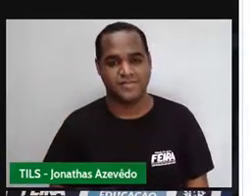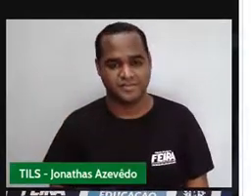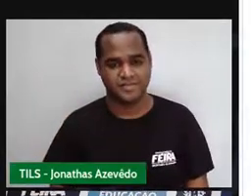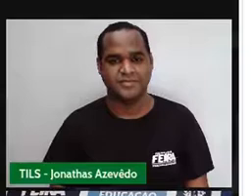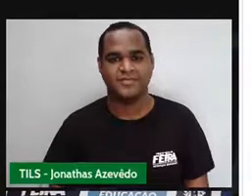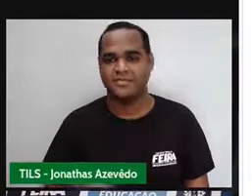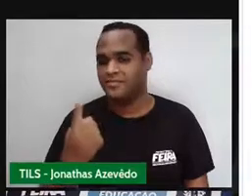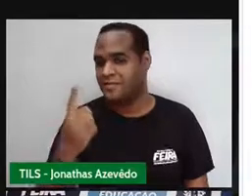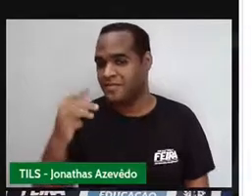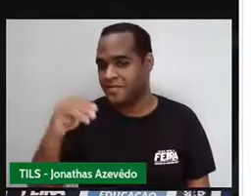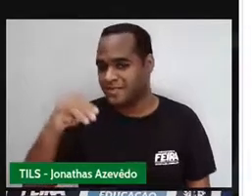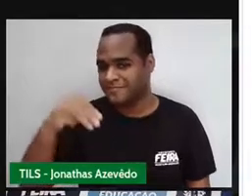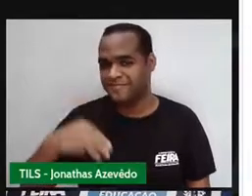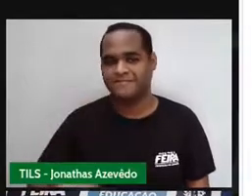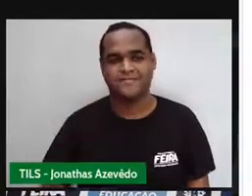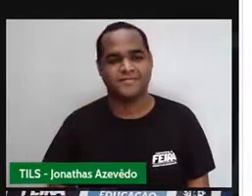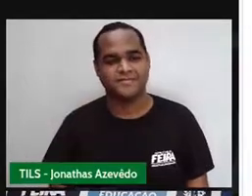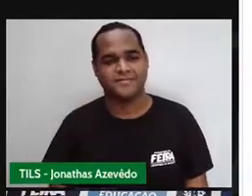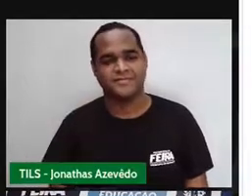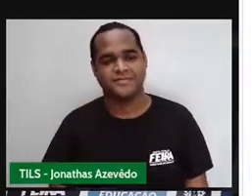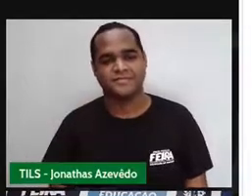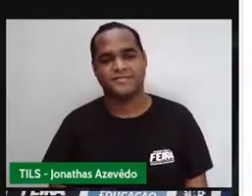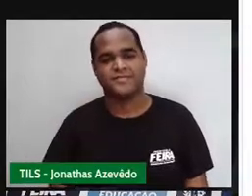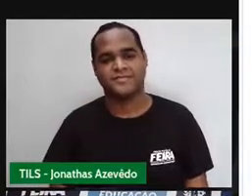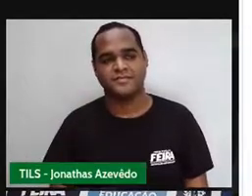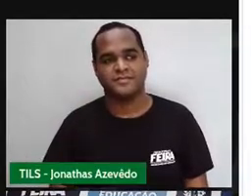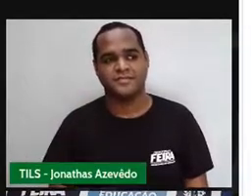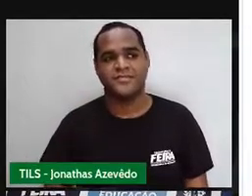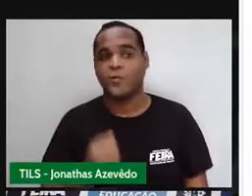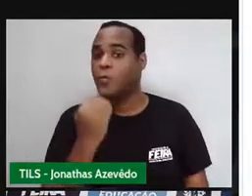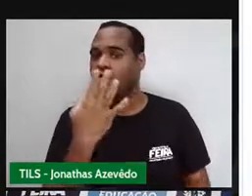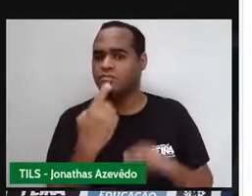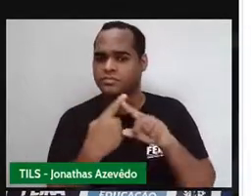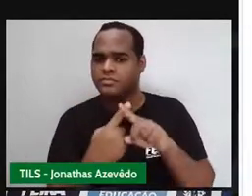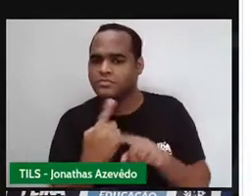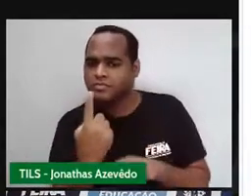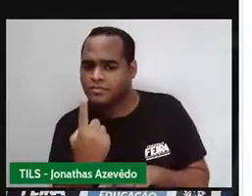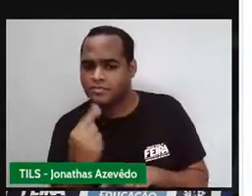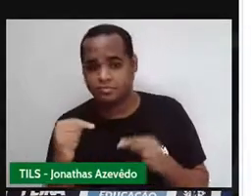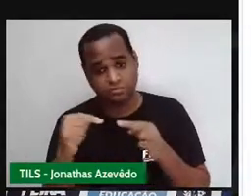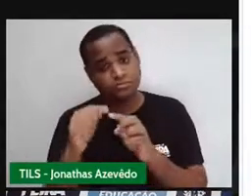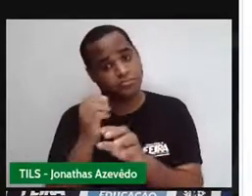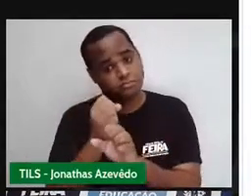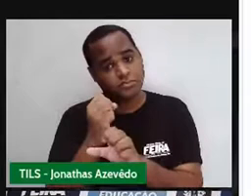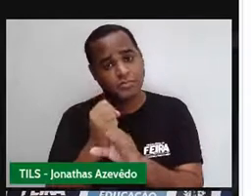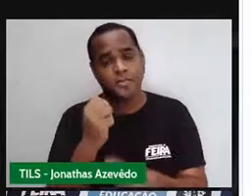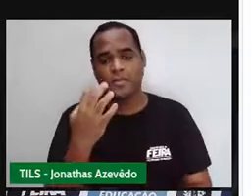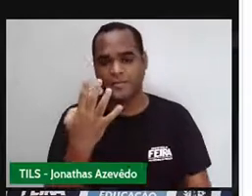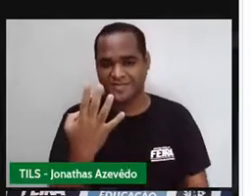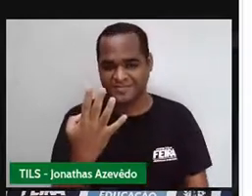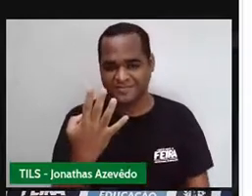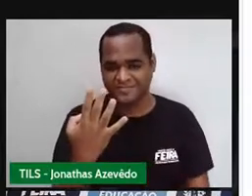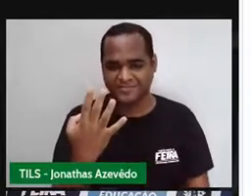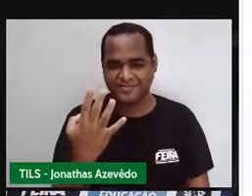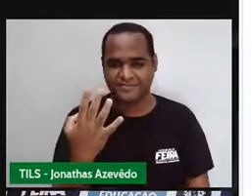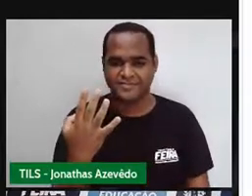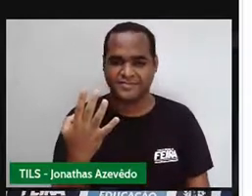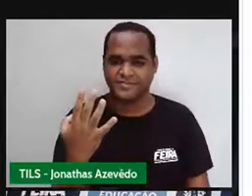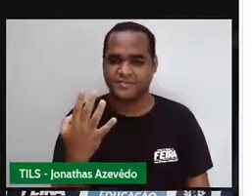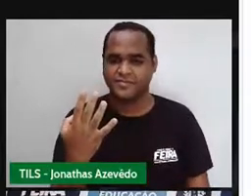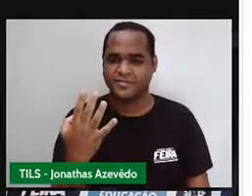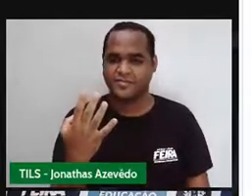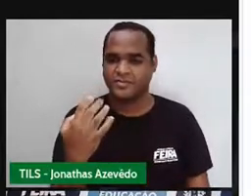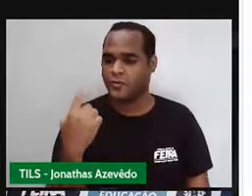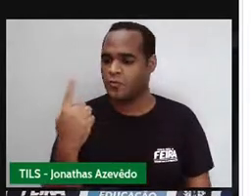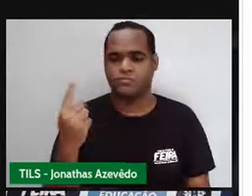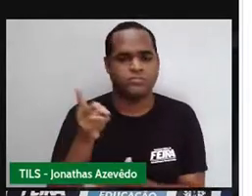bacana tô fazendo 4 x 114 como a gente já sabe qualquer número multiplicado por